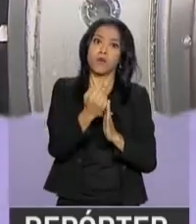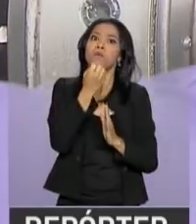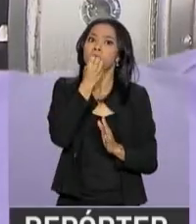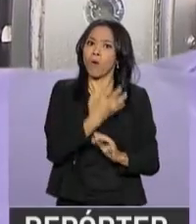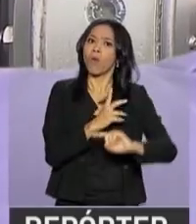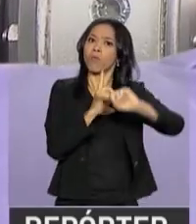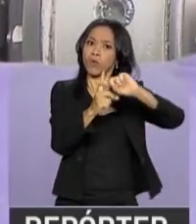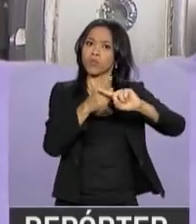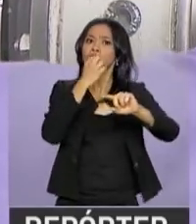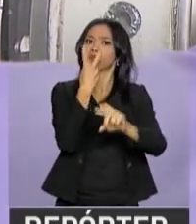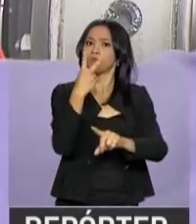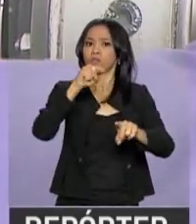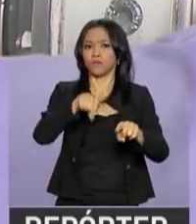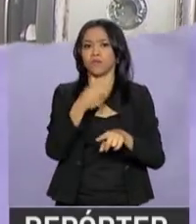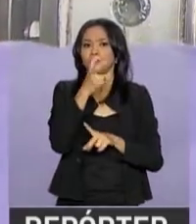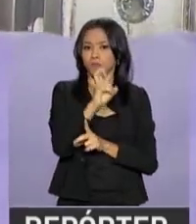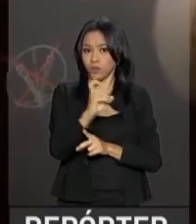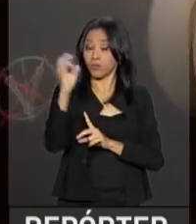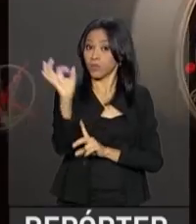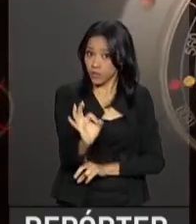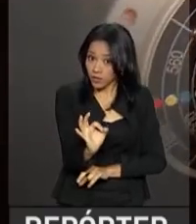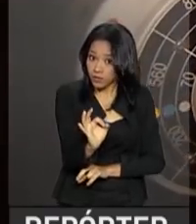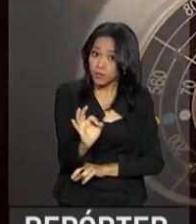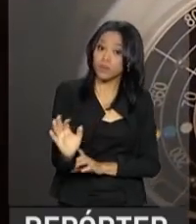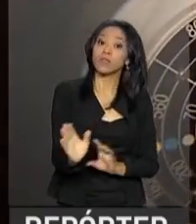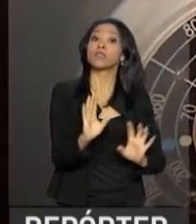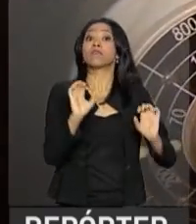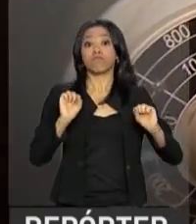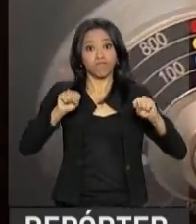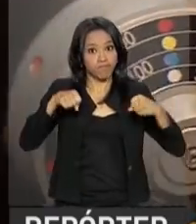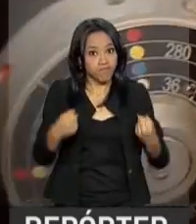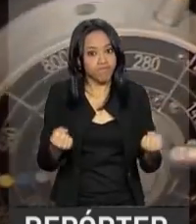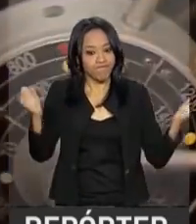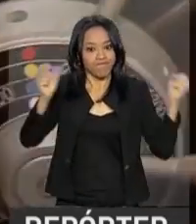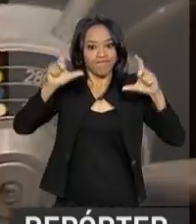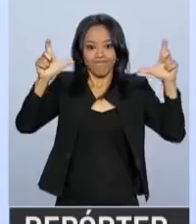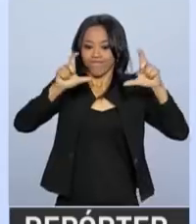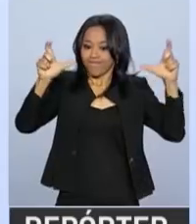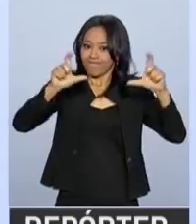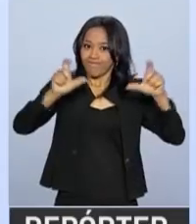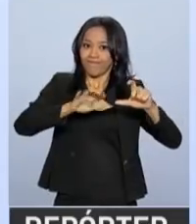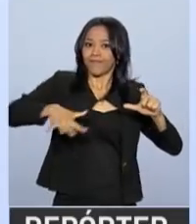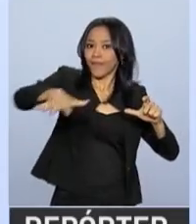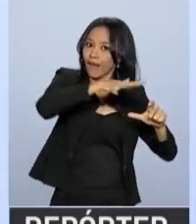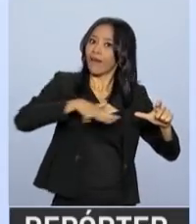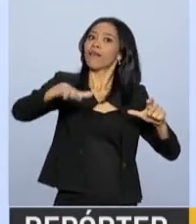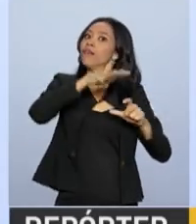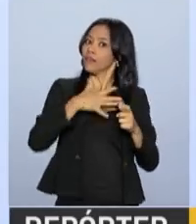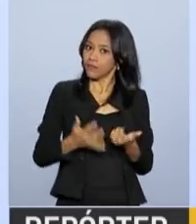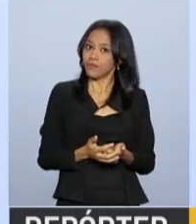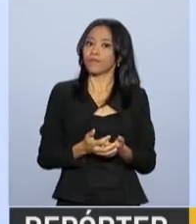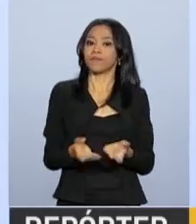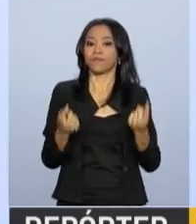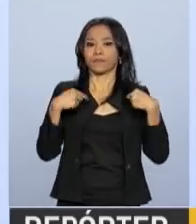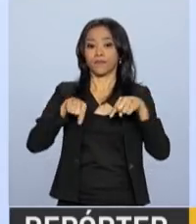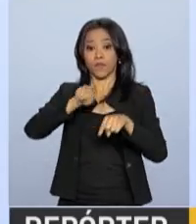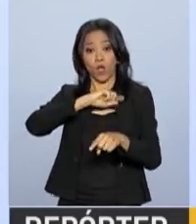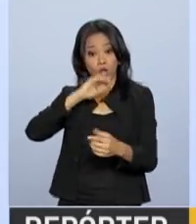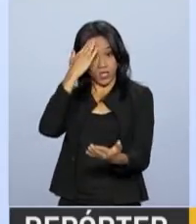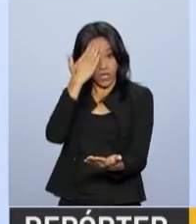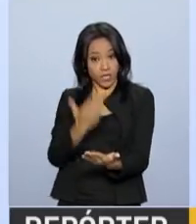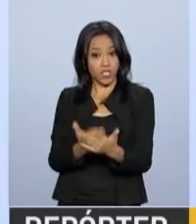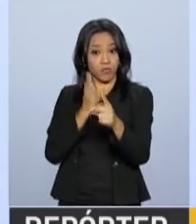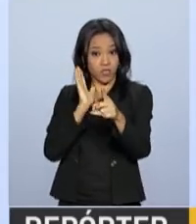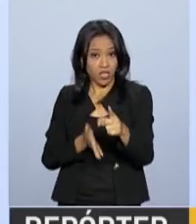em 2,5 por cento renovando as expectativas do setor a gente acredita que nós já batemos o